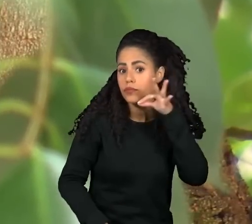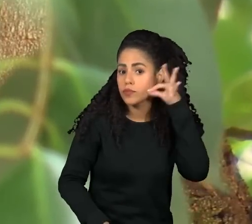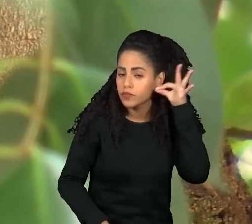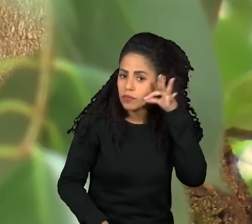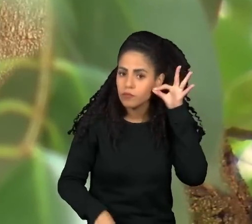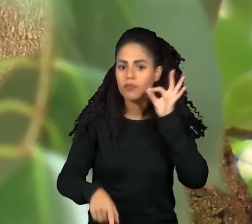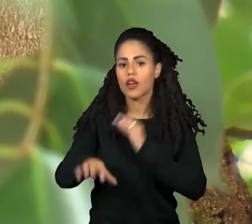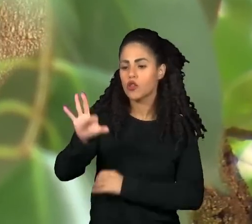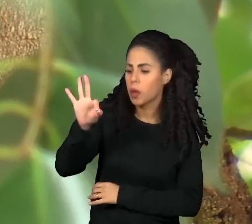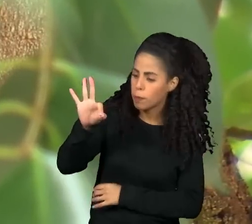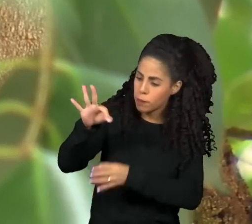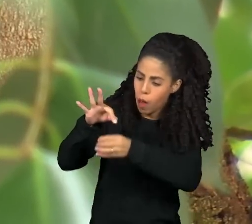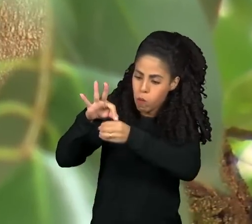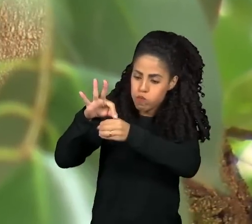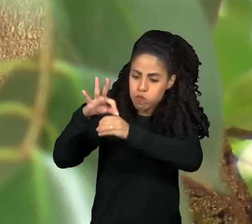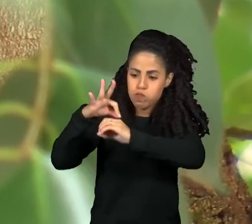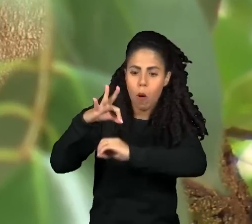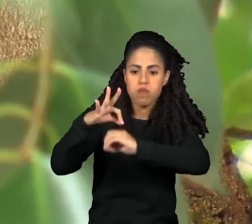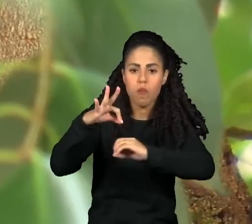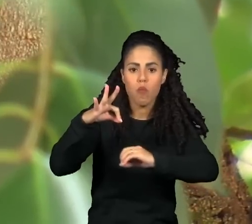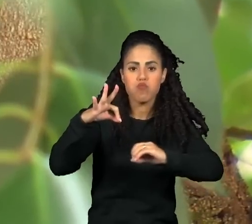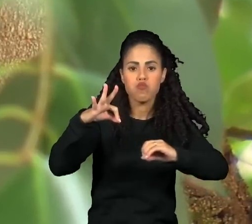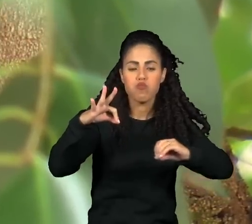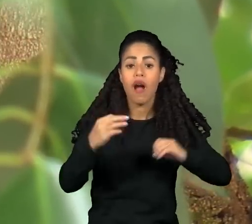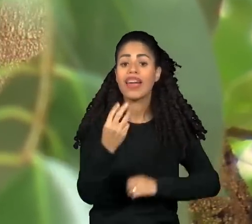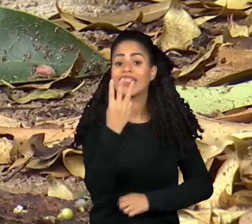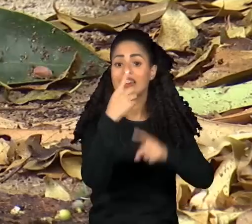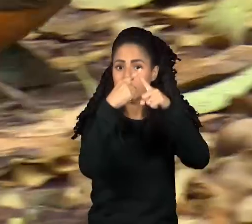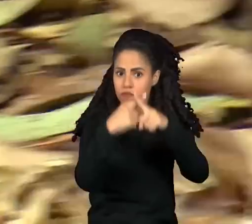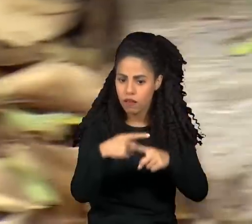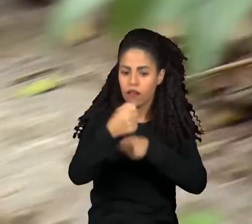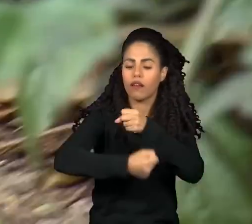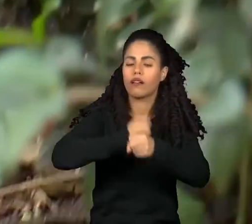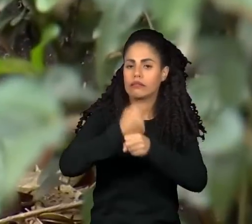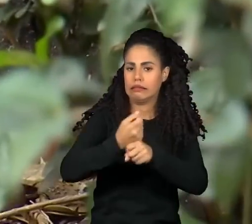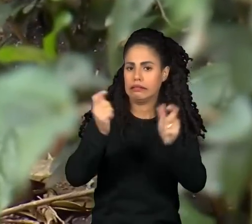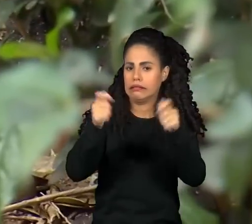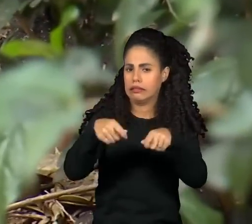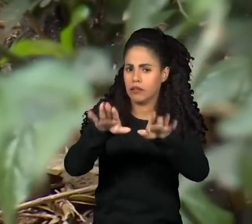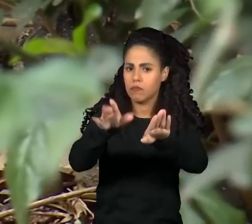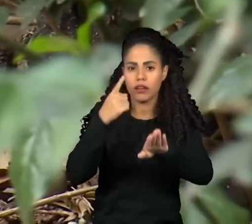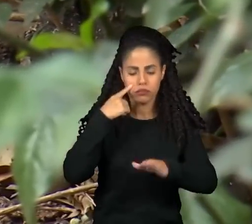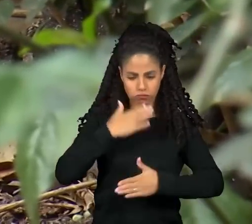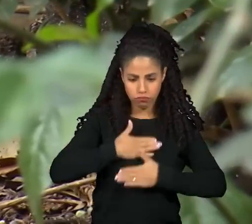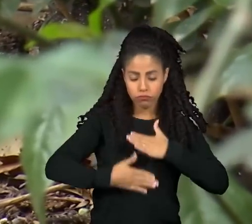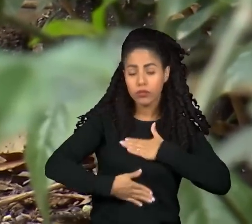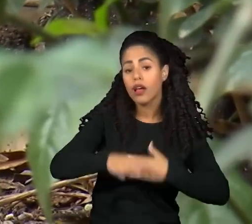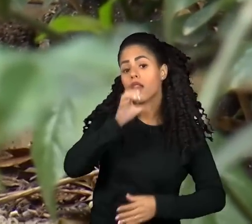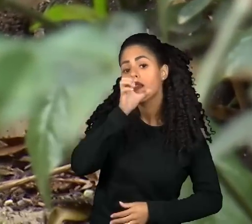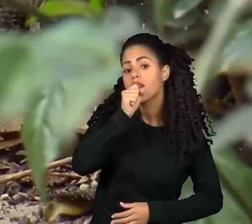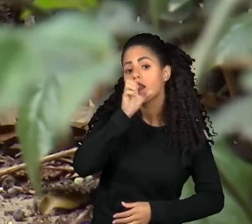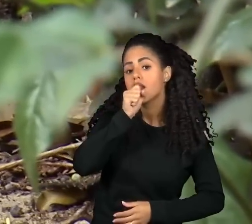até 3 vezes em um único ano. O sabiá-laranjeira especificamente é um bicho que